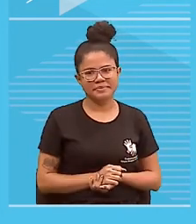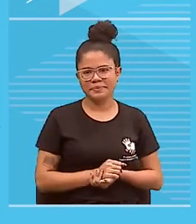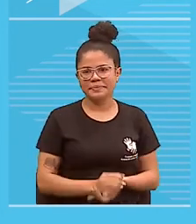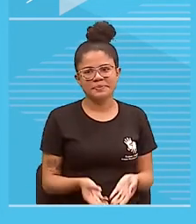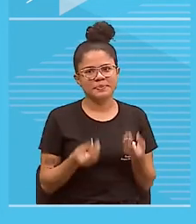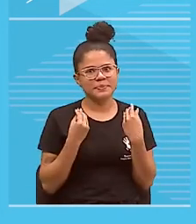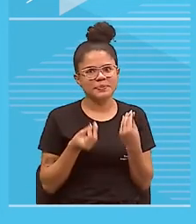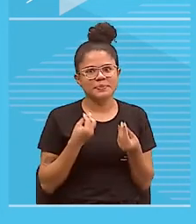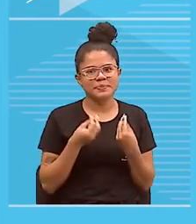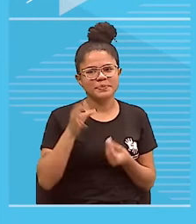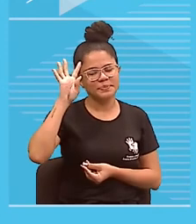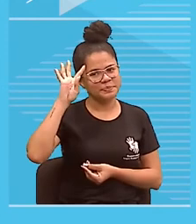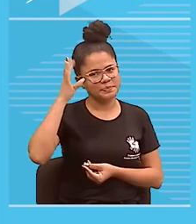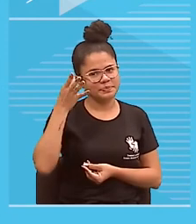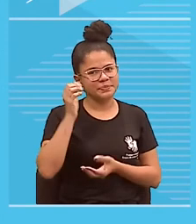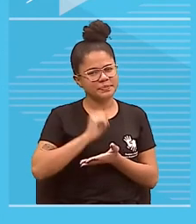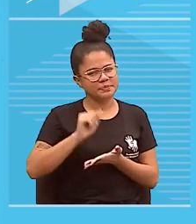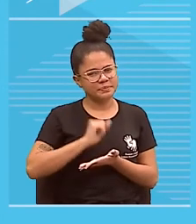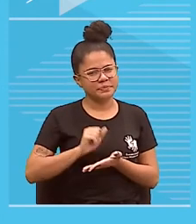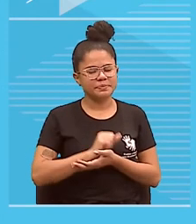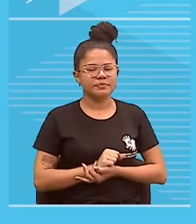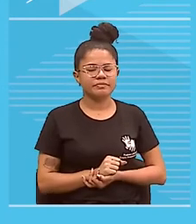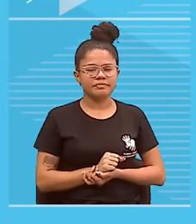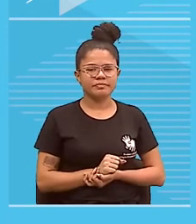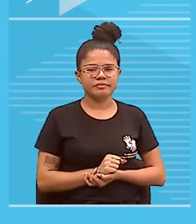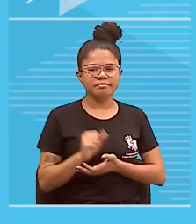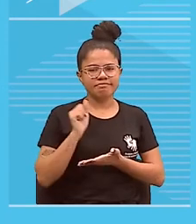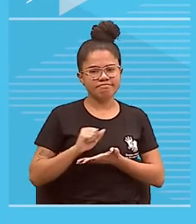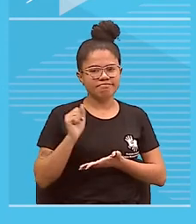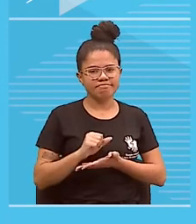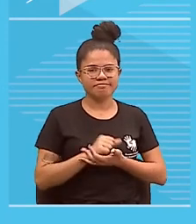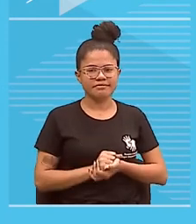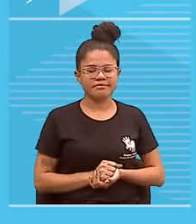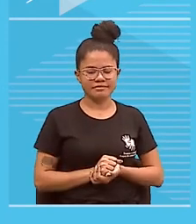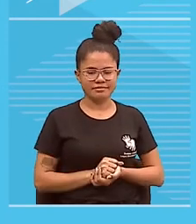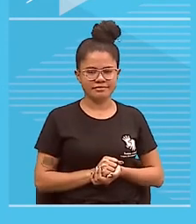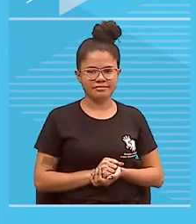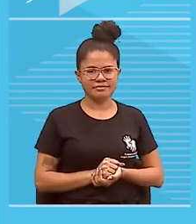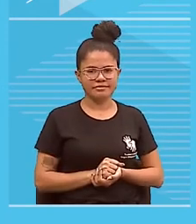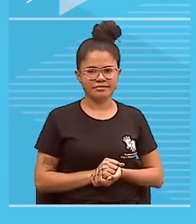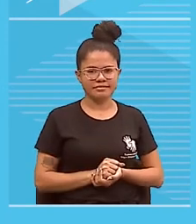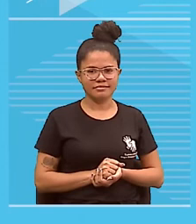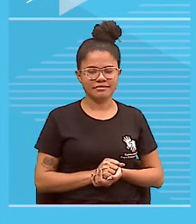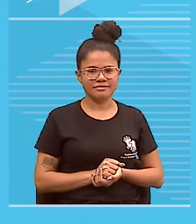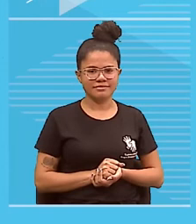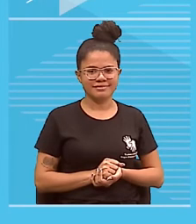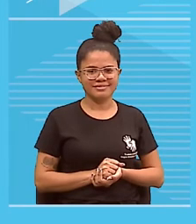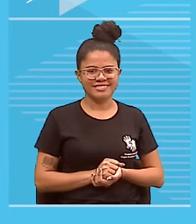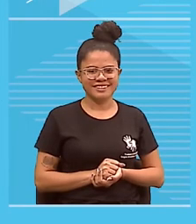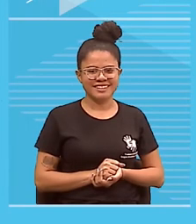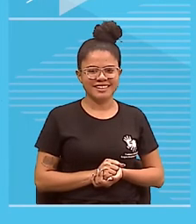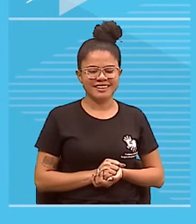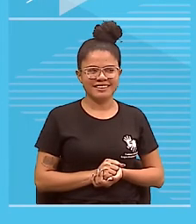eu morro a nota e a nota a Roma de mandioca